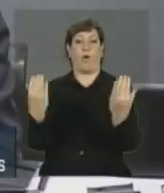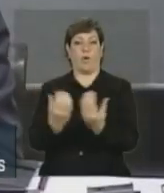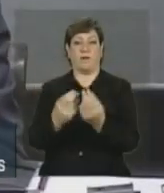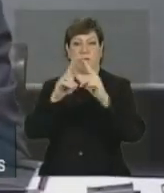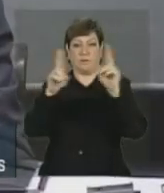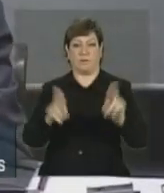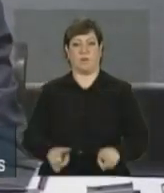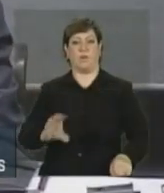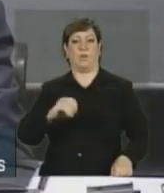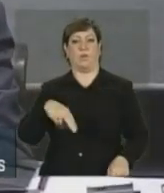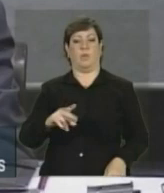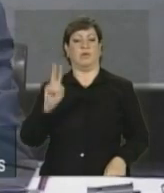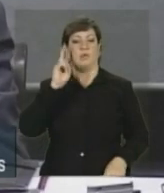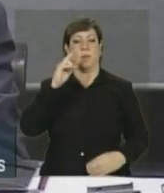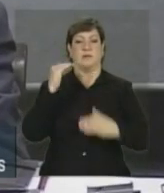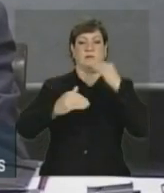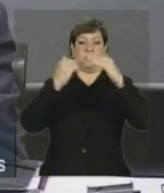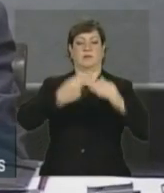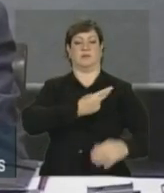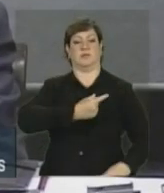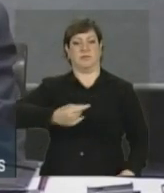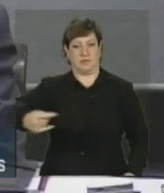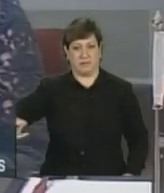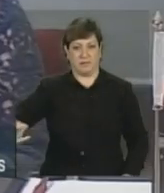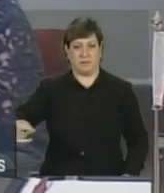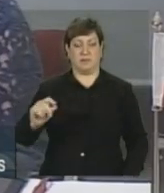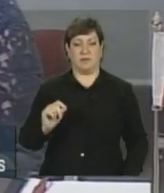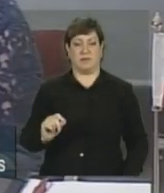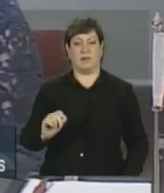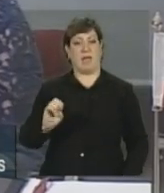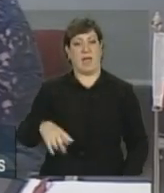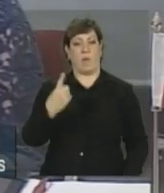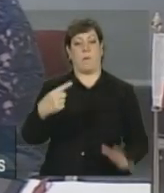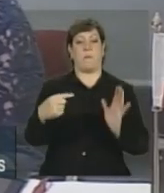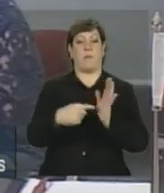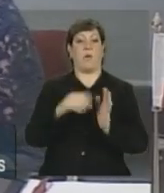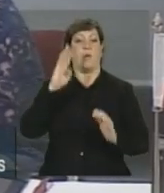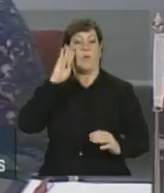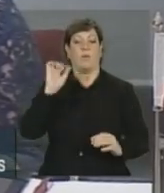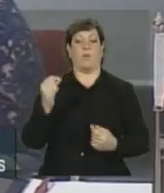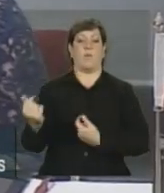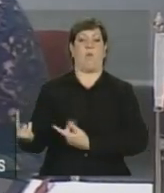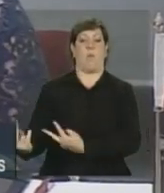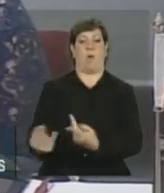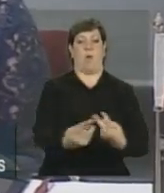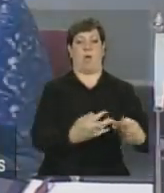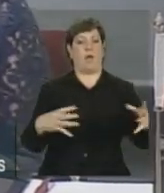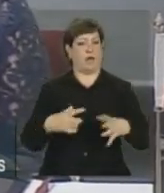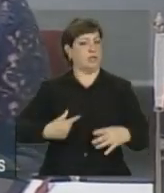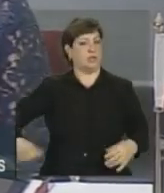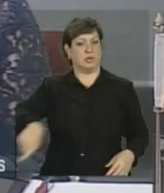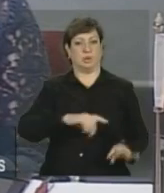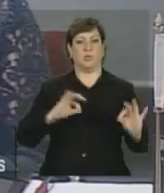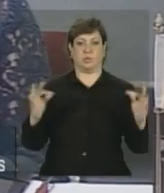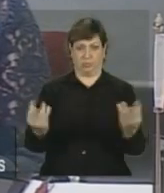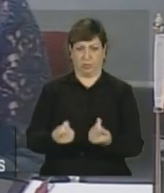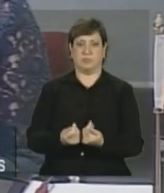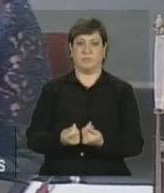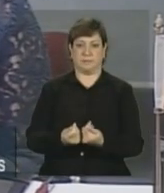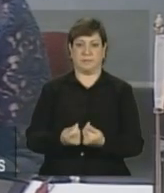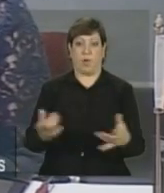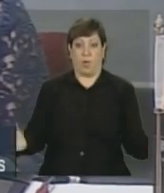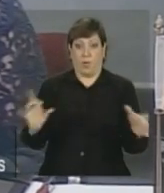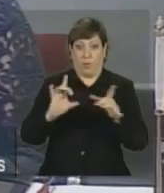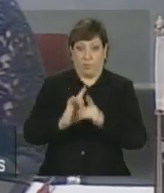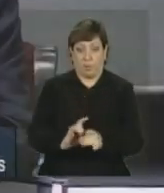Nações Unidas sobre Desenvolvimento Sustentável, que é um ponto em comum entre todos nós. O